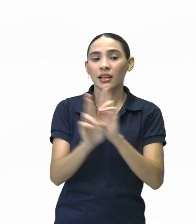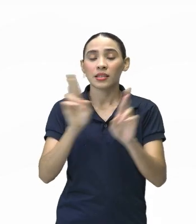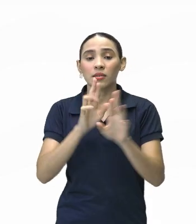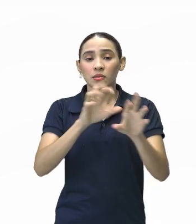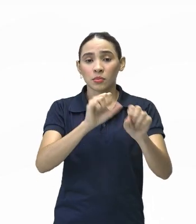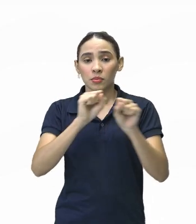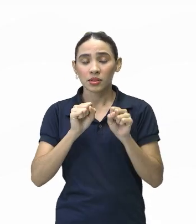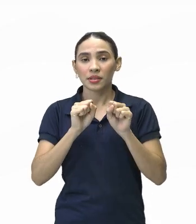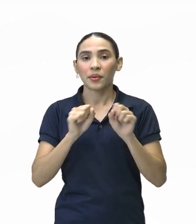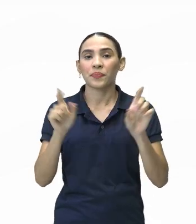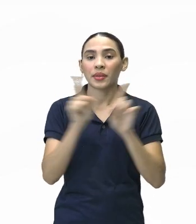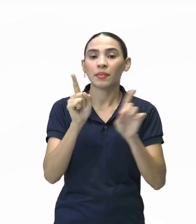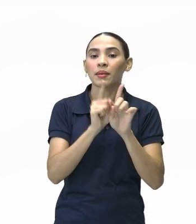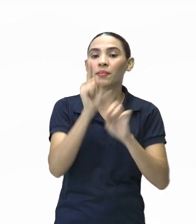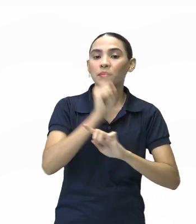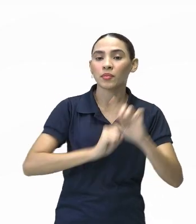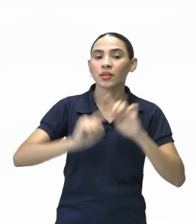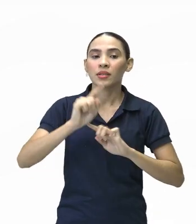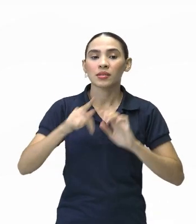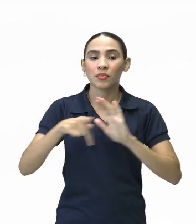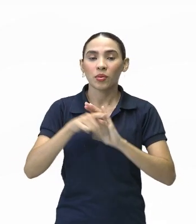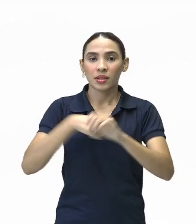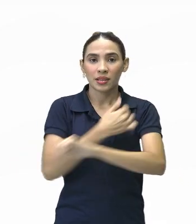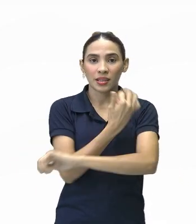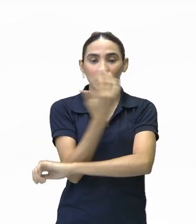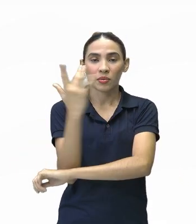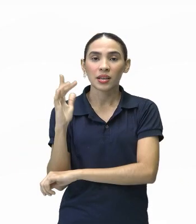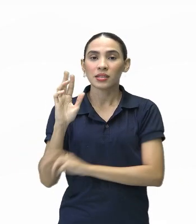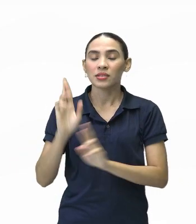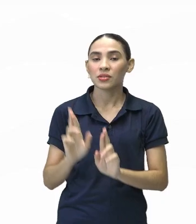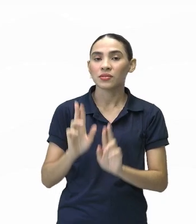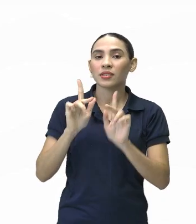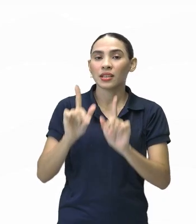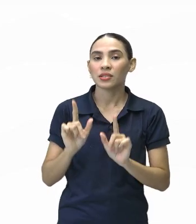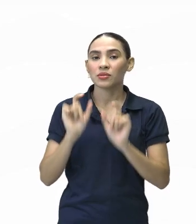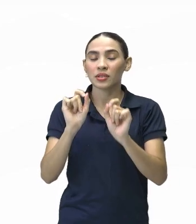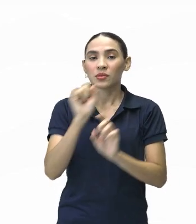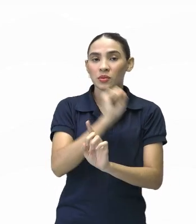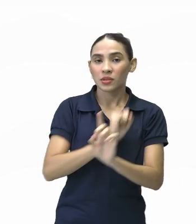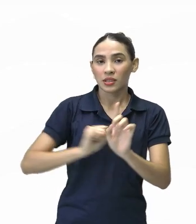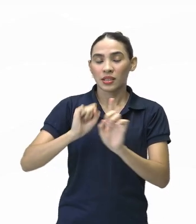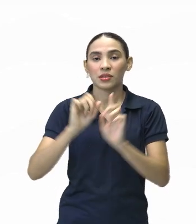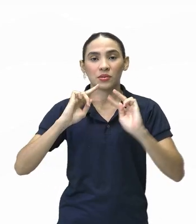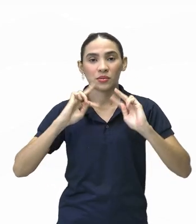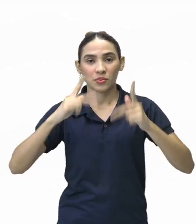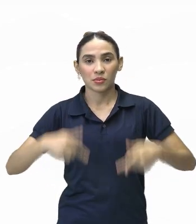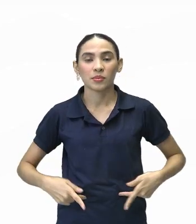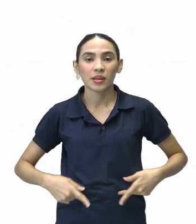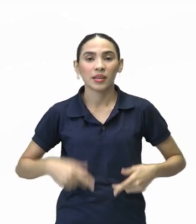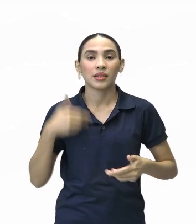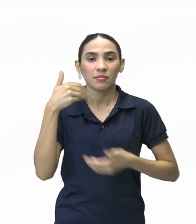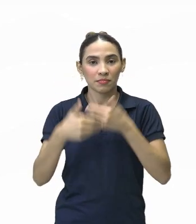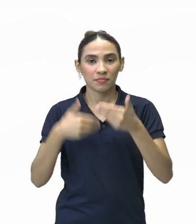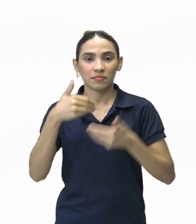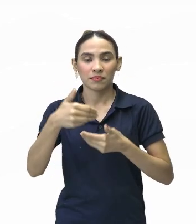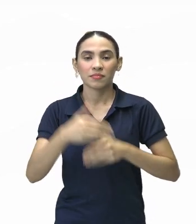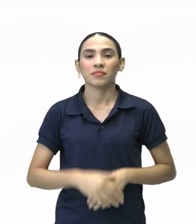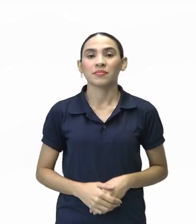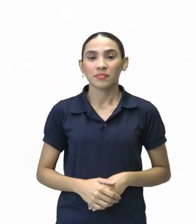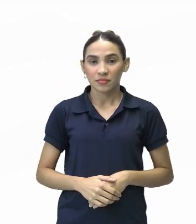de apropriação e transformação da natureza pelas diferentes sociedades humanas ao longo do